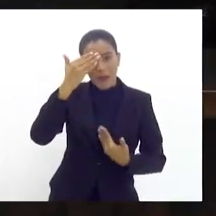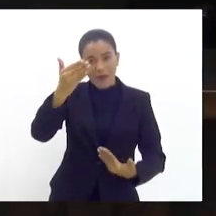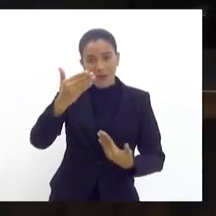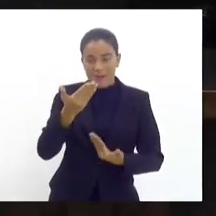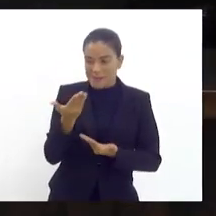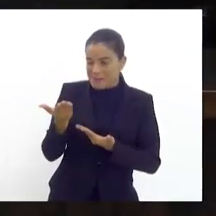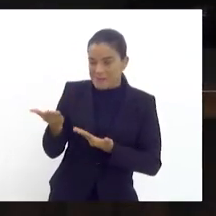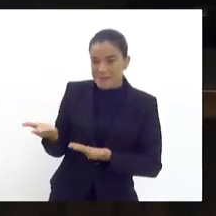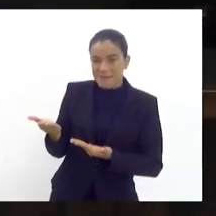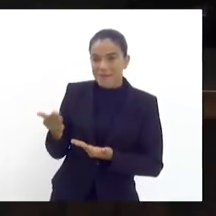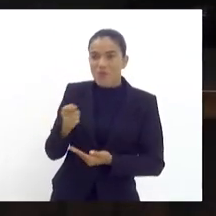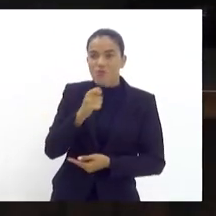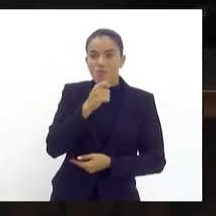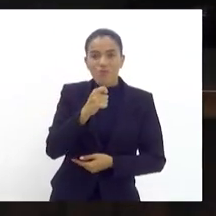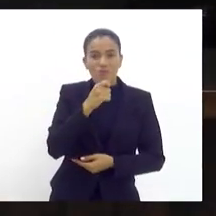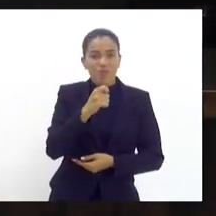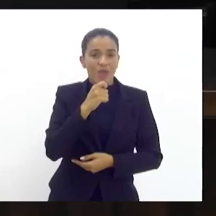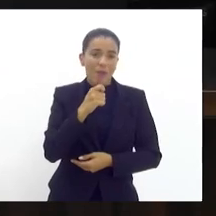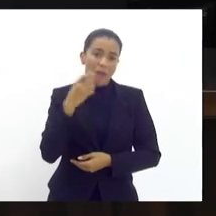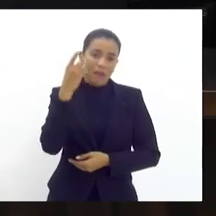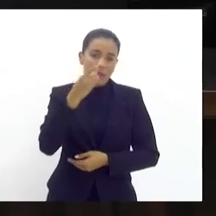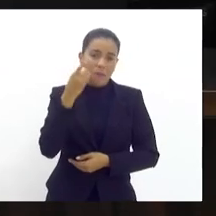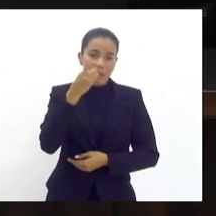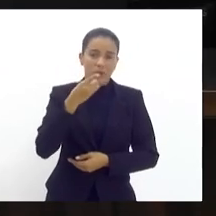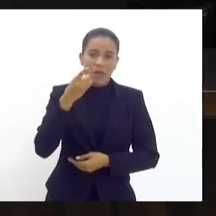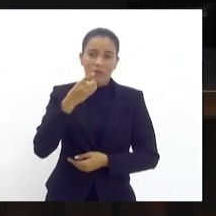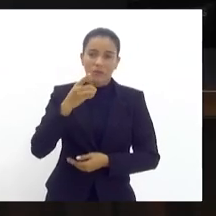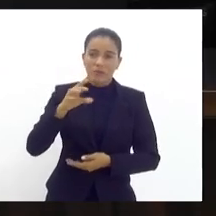e não havendo mais